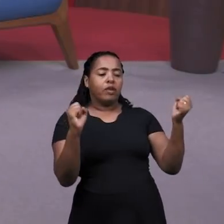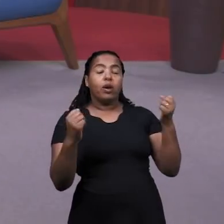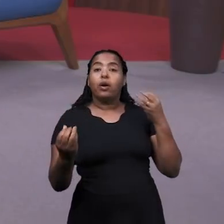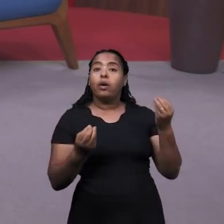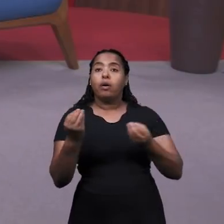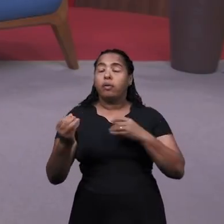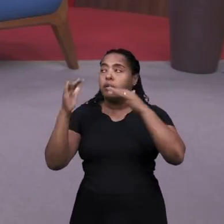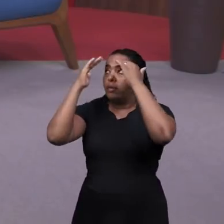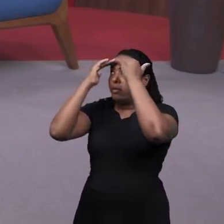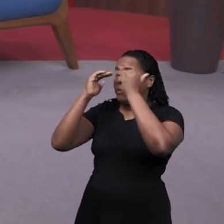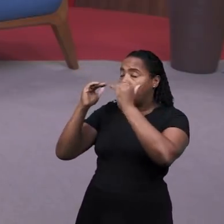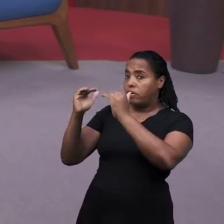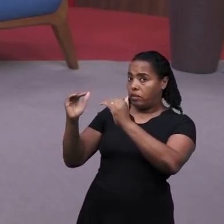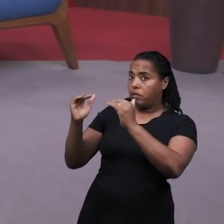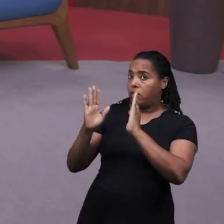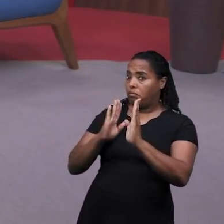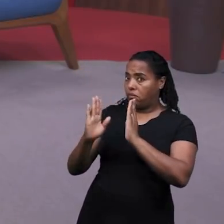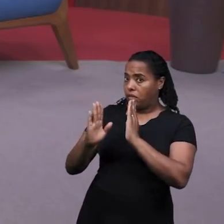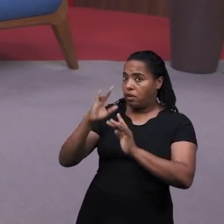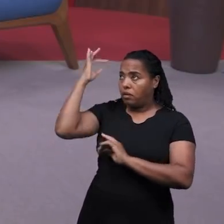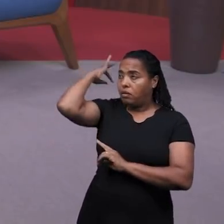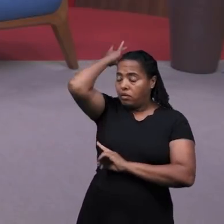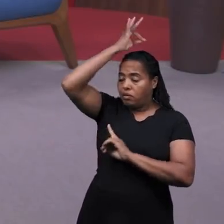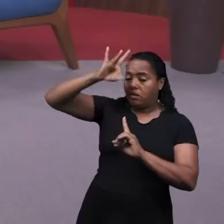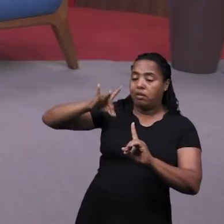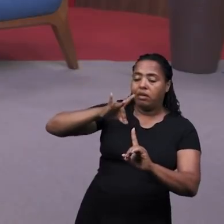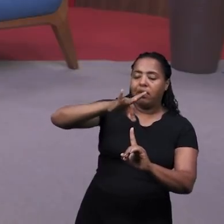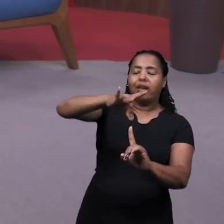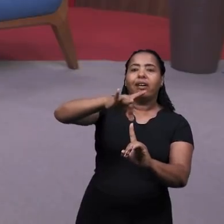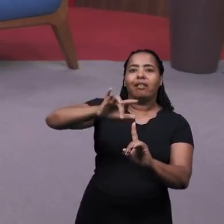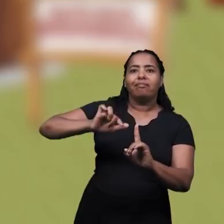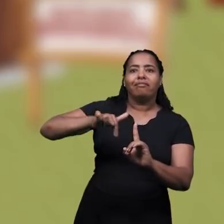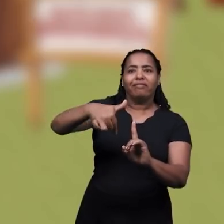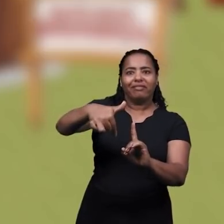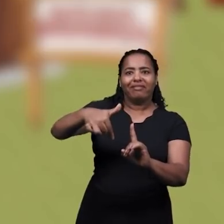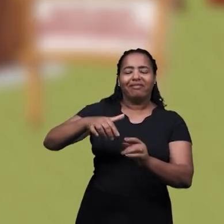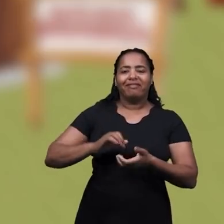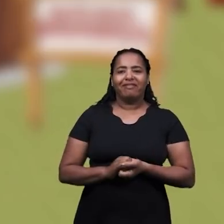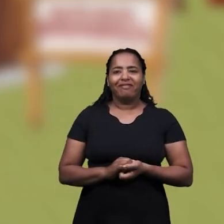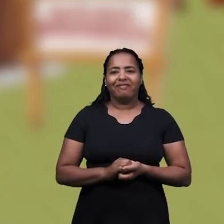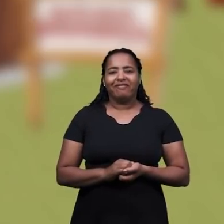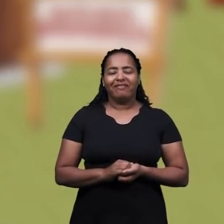ao Senhor e o Espírito de Deus agia em sua vida.